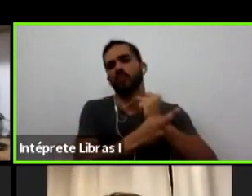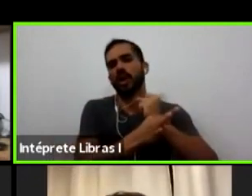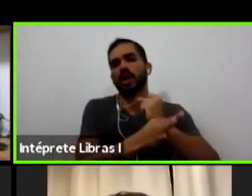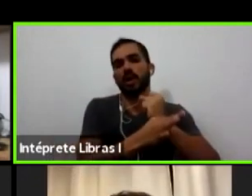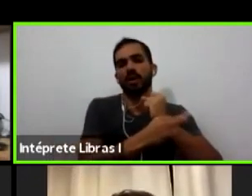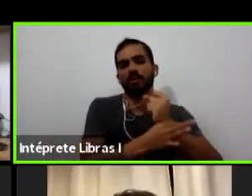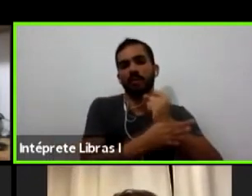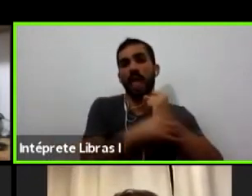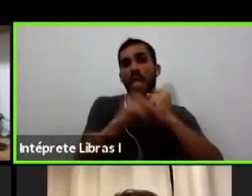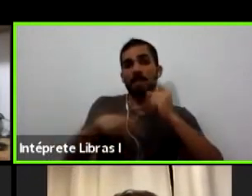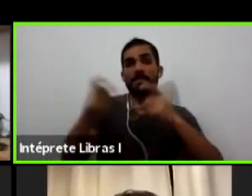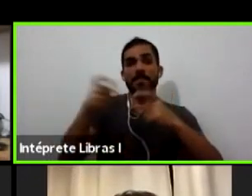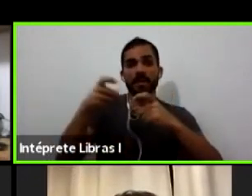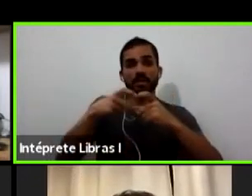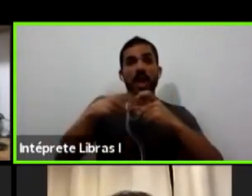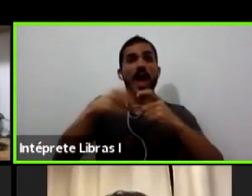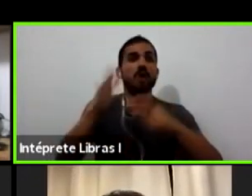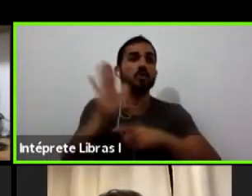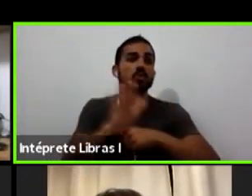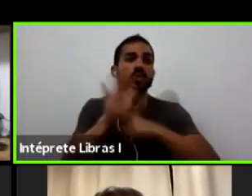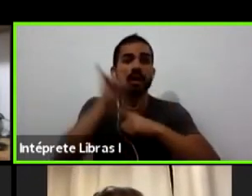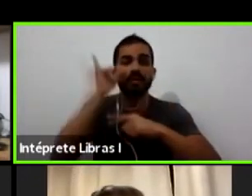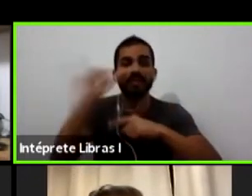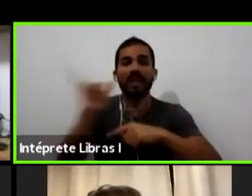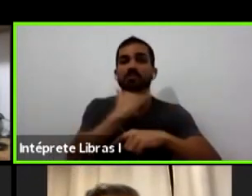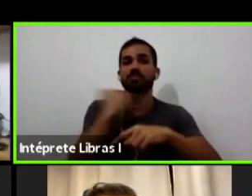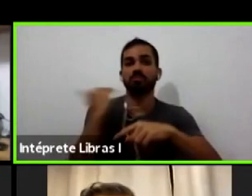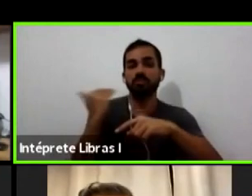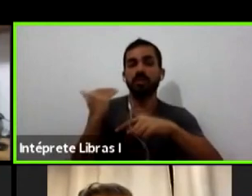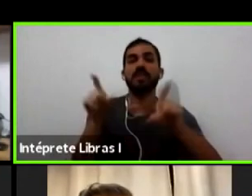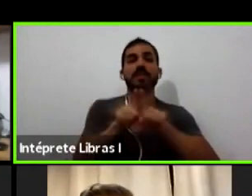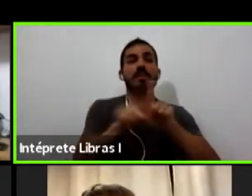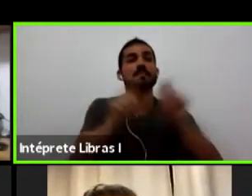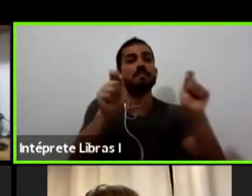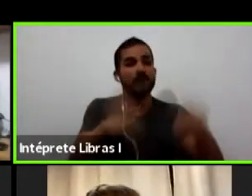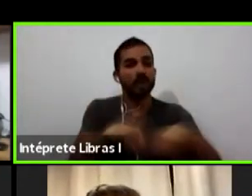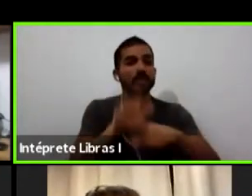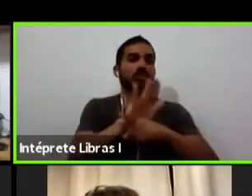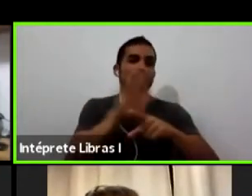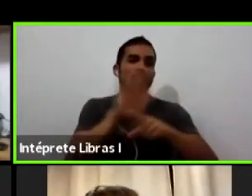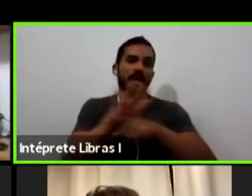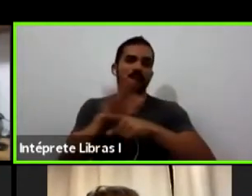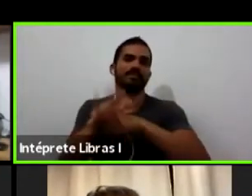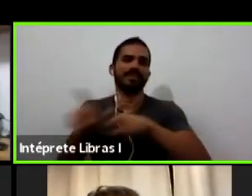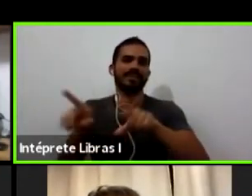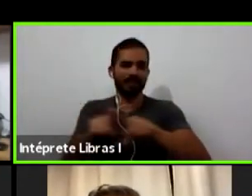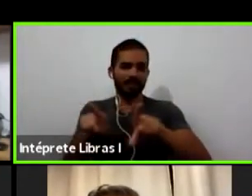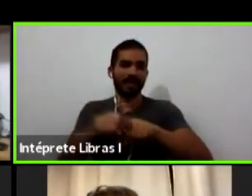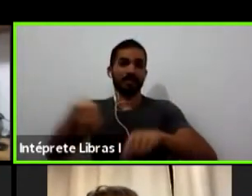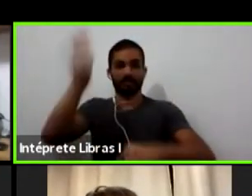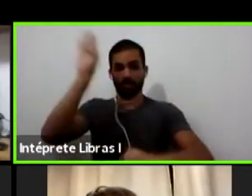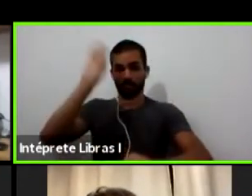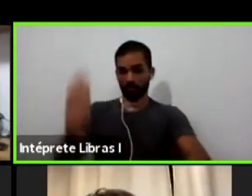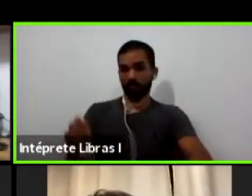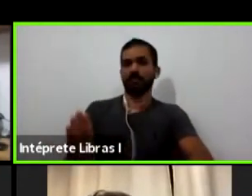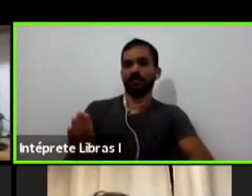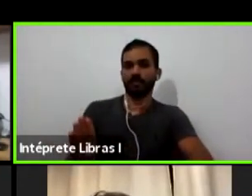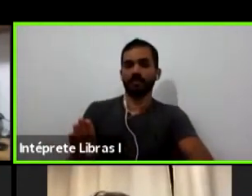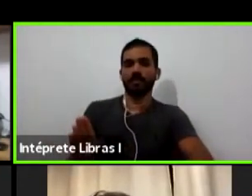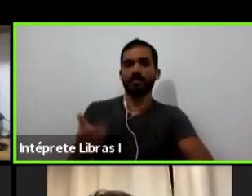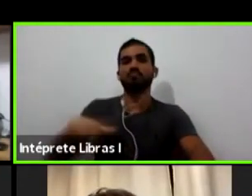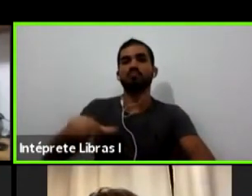que são medicações que ajudam a evitar a mortalidade e que podem ajudar também o nosso brasil a